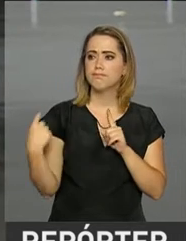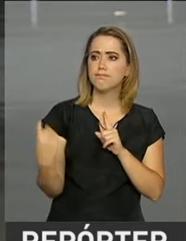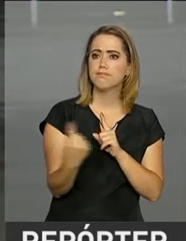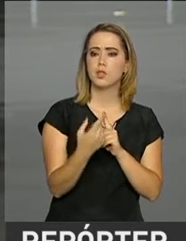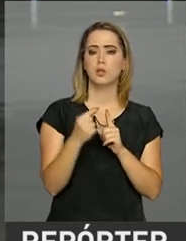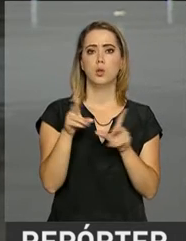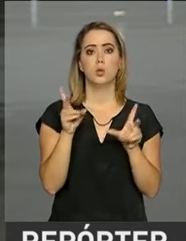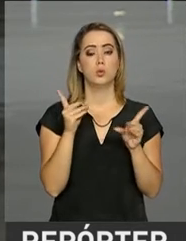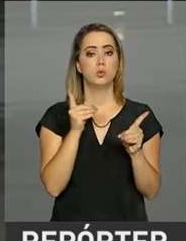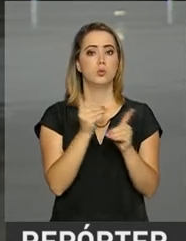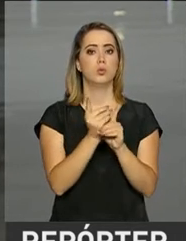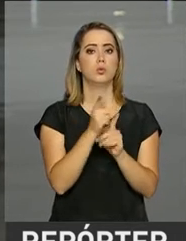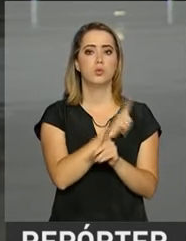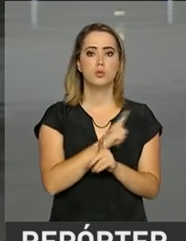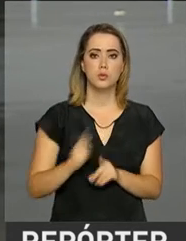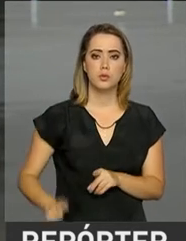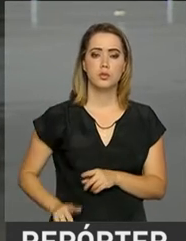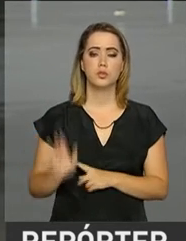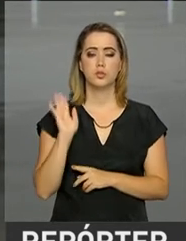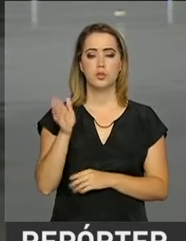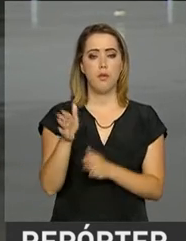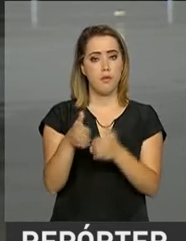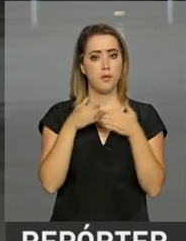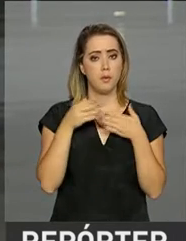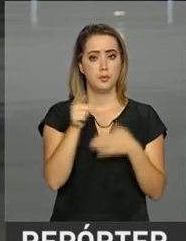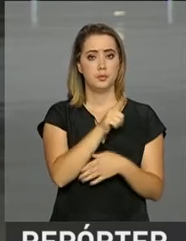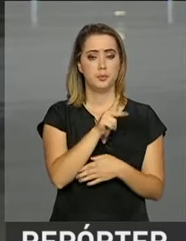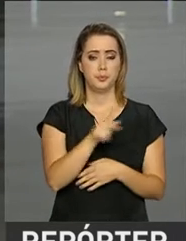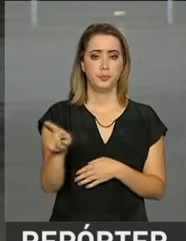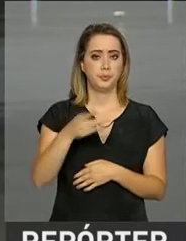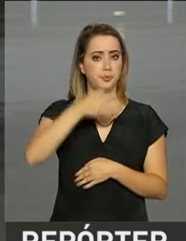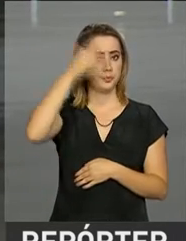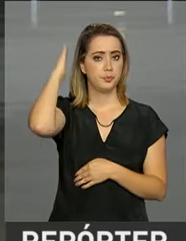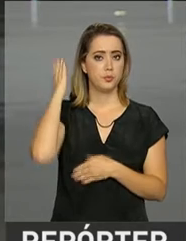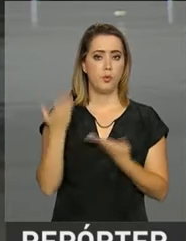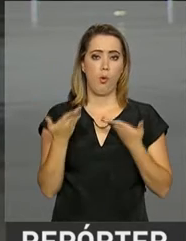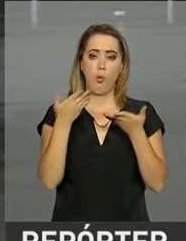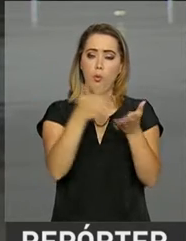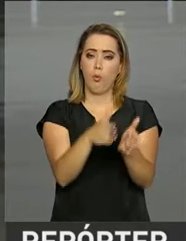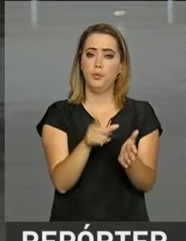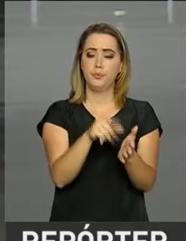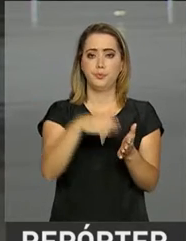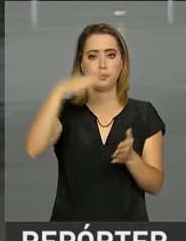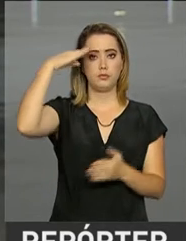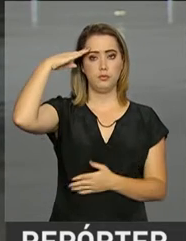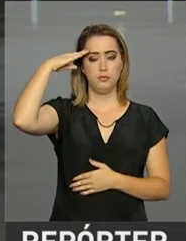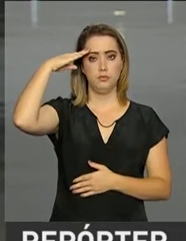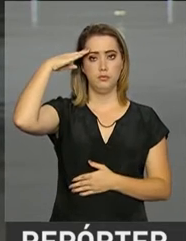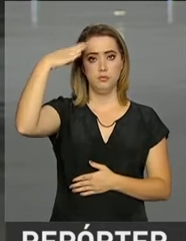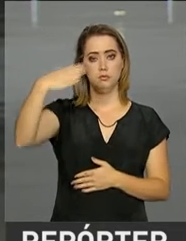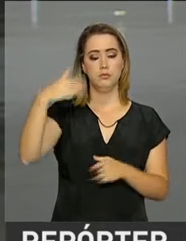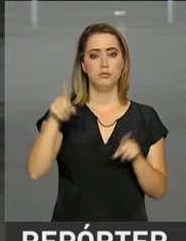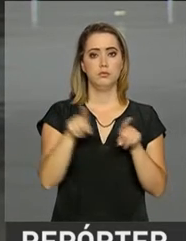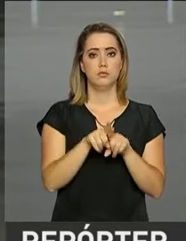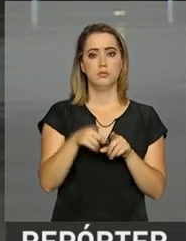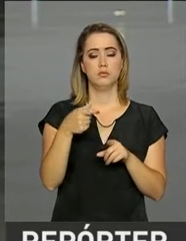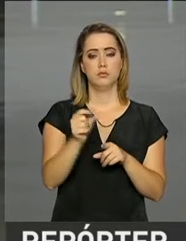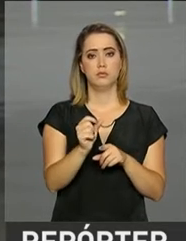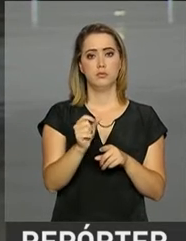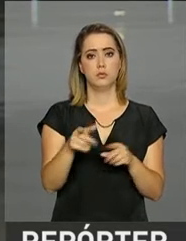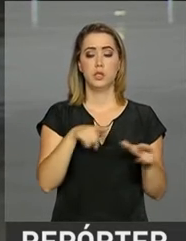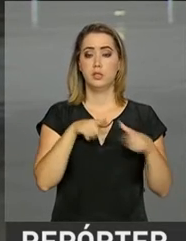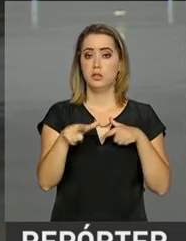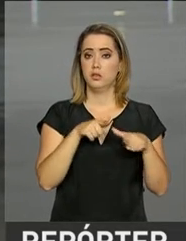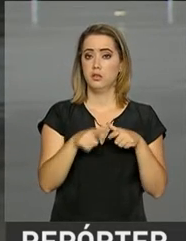se os governadores já vão solicitar ao presidente michel temer o envio de homens das forças armadas para atuar